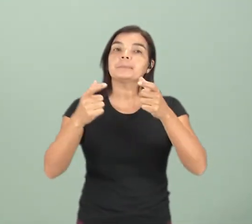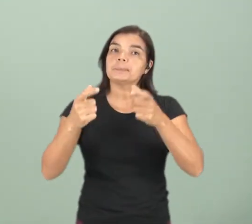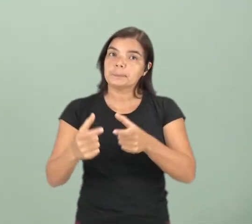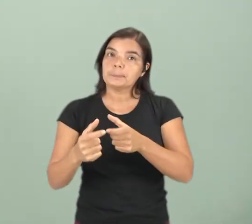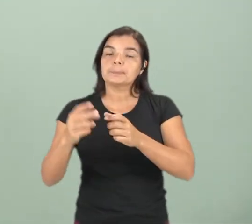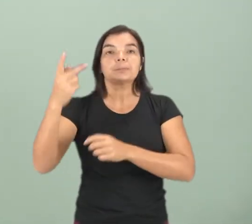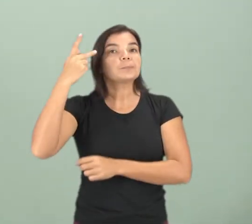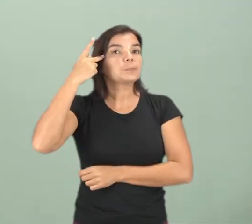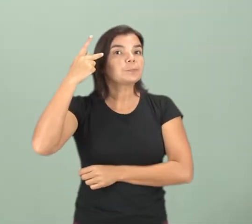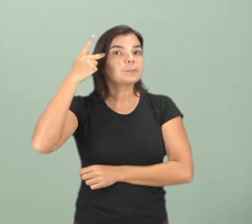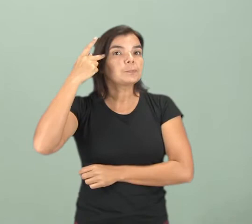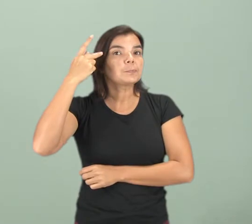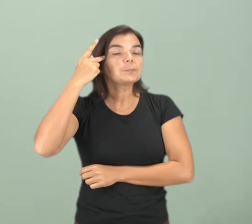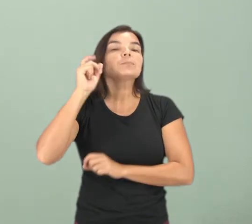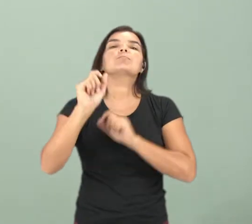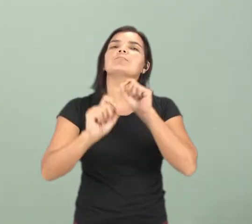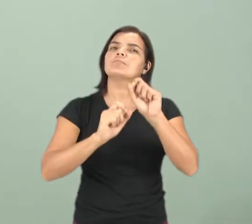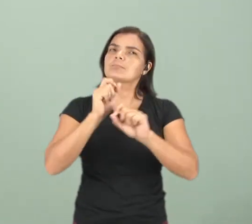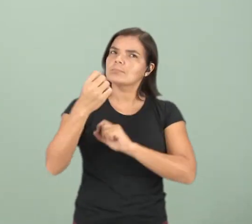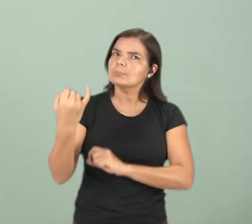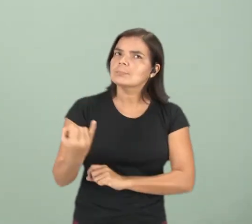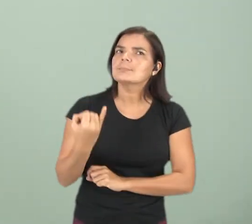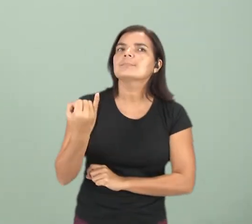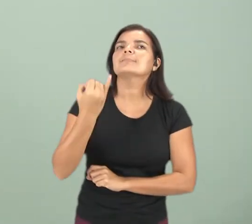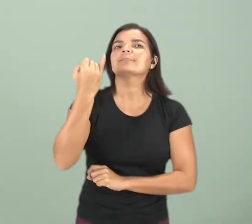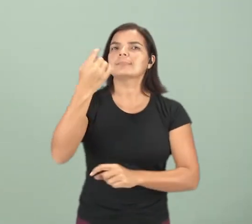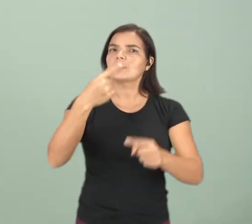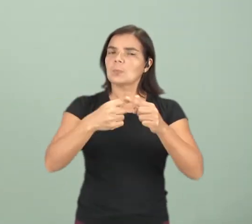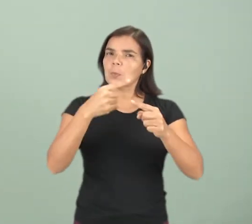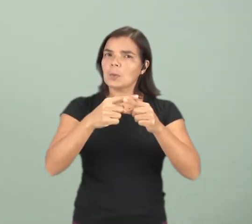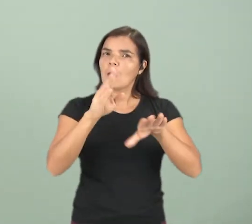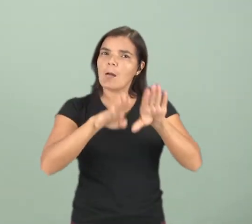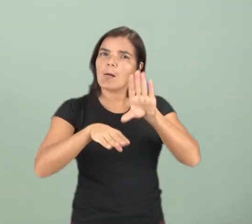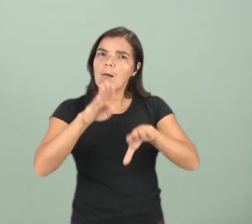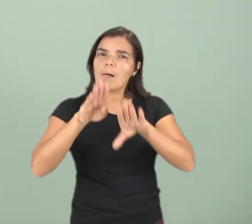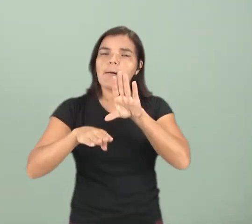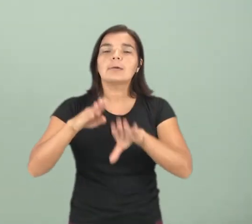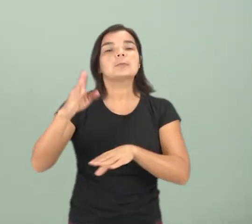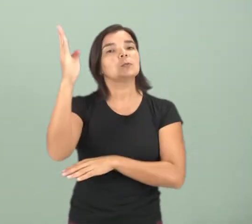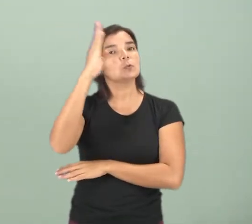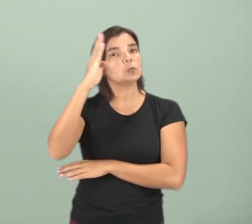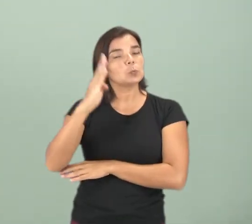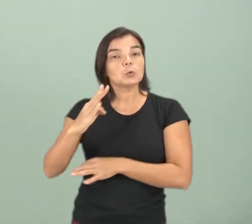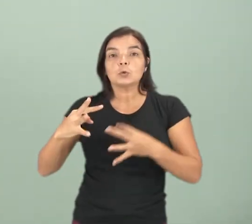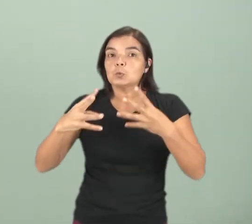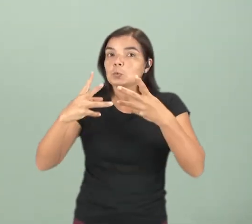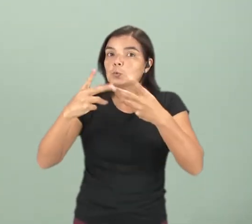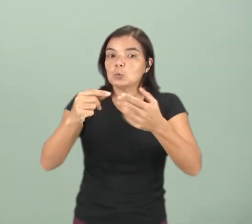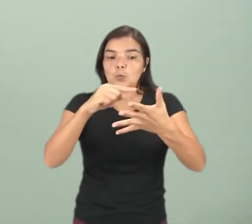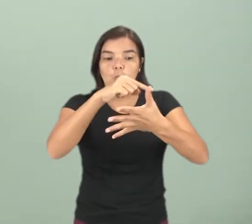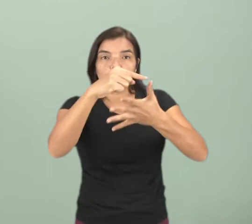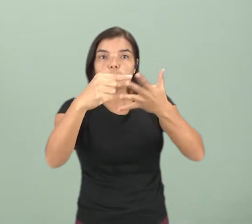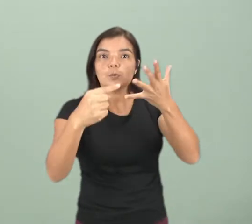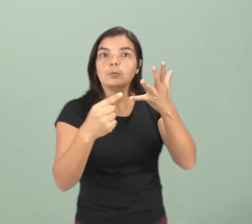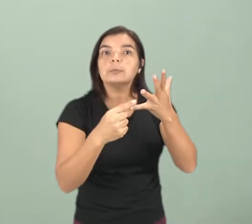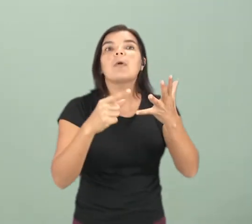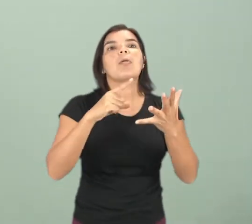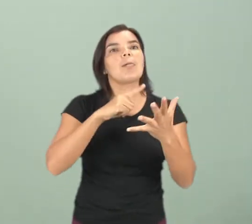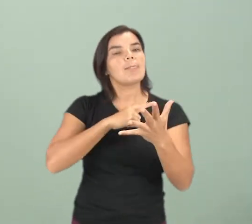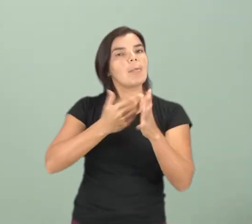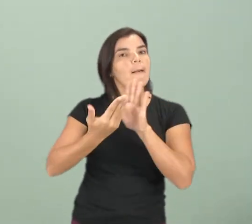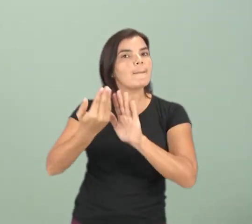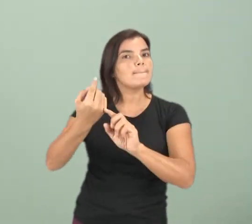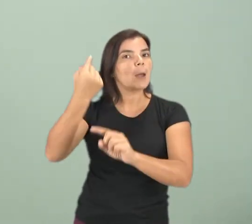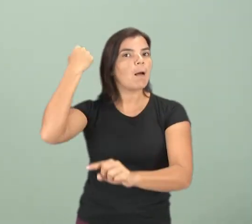ser em São Paulo vai ser muito importante, porque muitas das vezes o Brasil, de todos os 5 membros, tem ficado